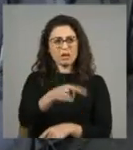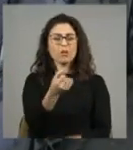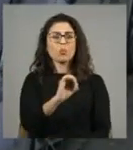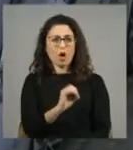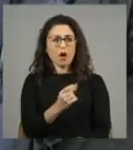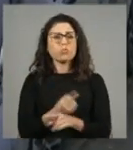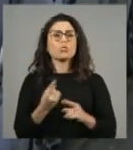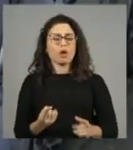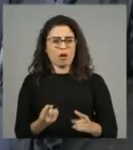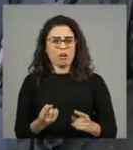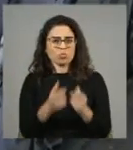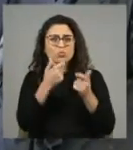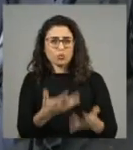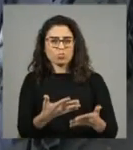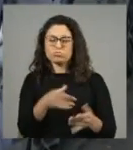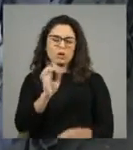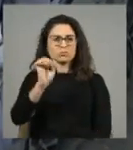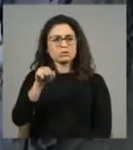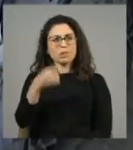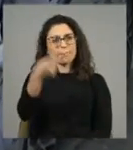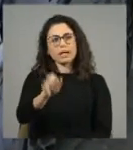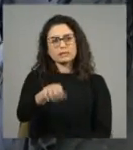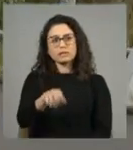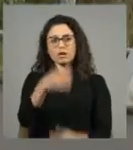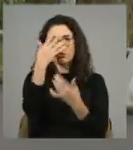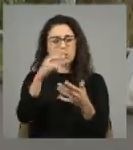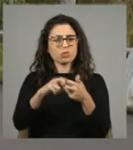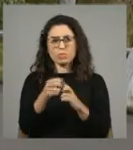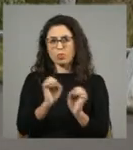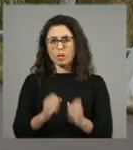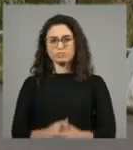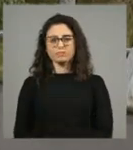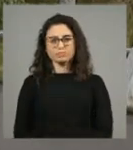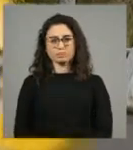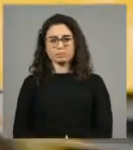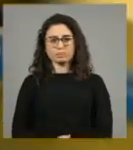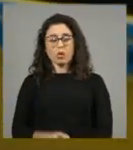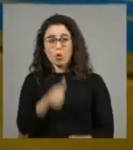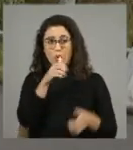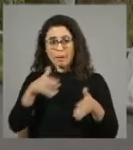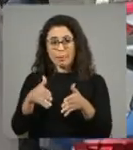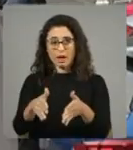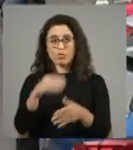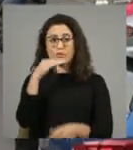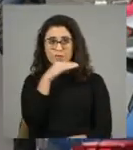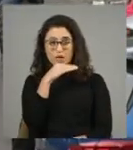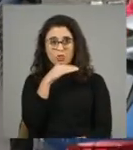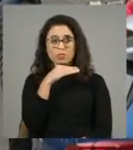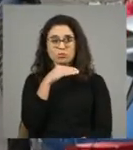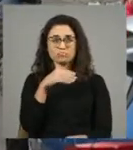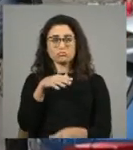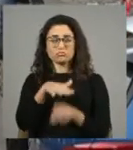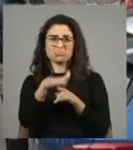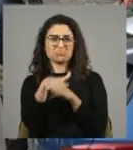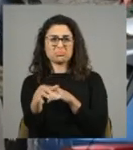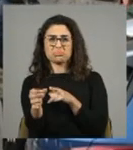que se pode pagar à vontade. Não acho que não há problema nenhum. No Ribeiro Frio, o impacto é nulo para